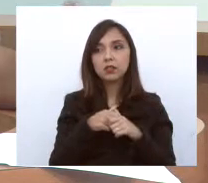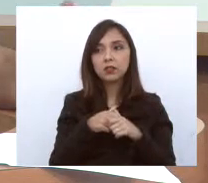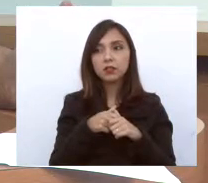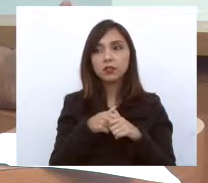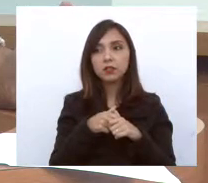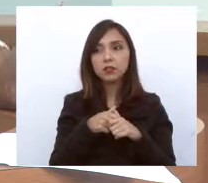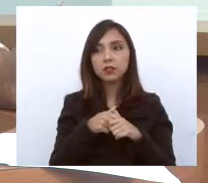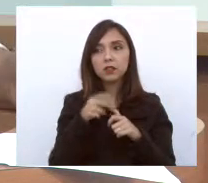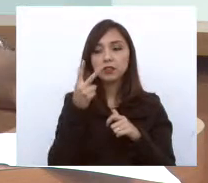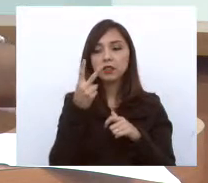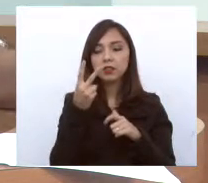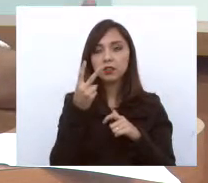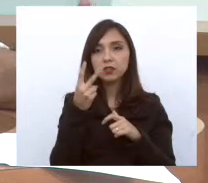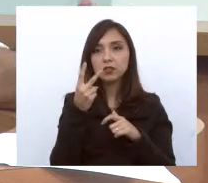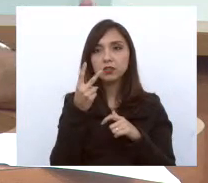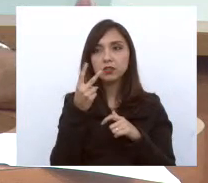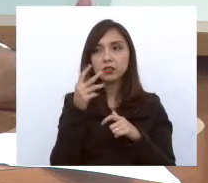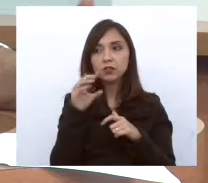em